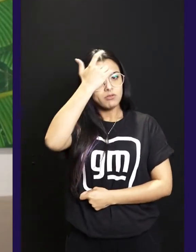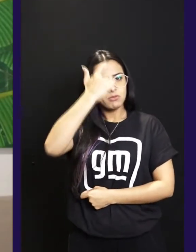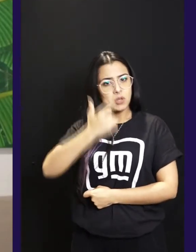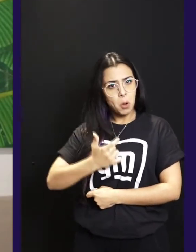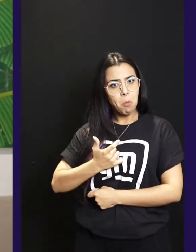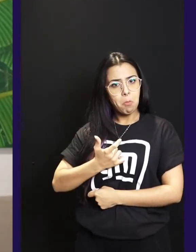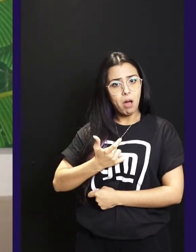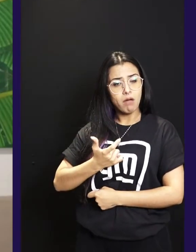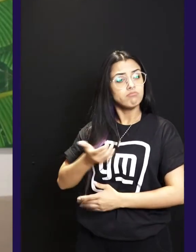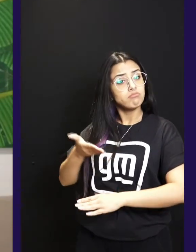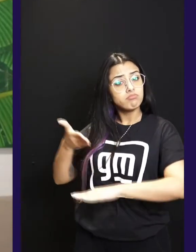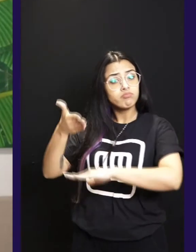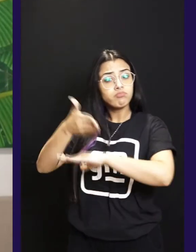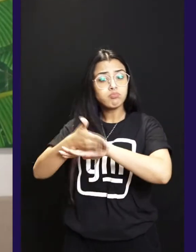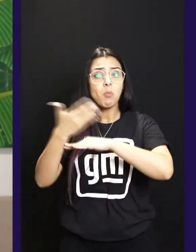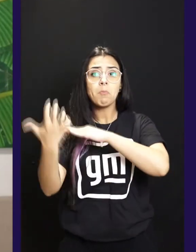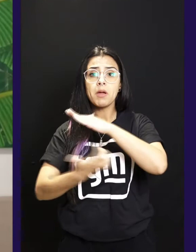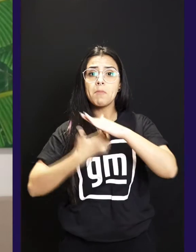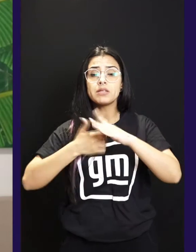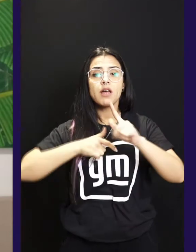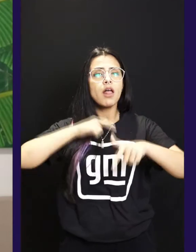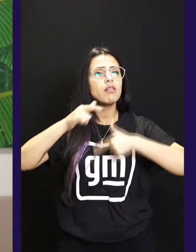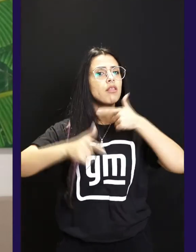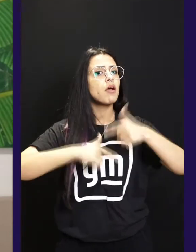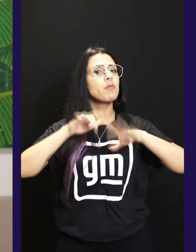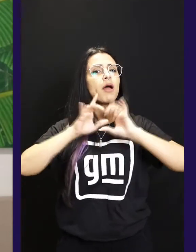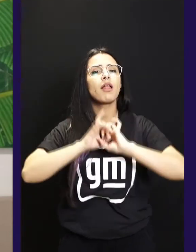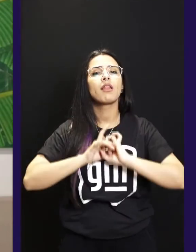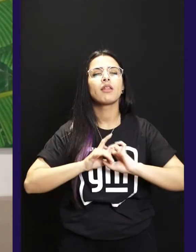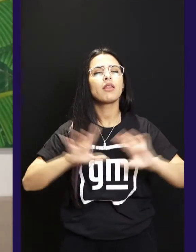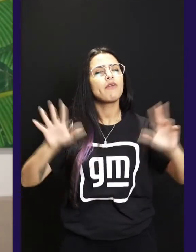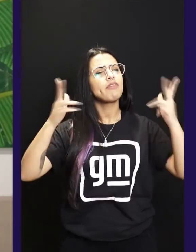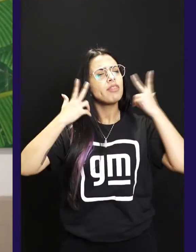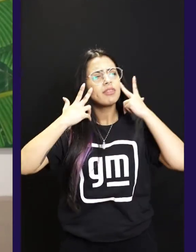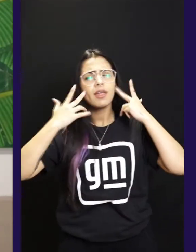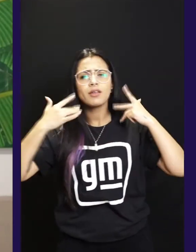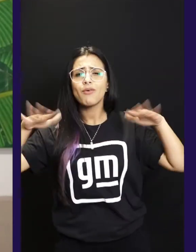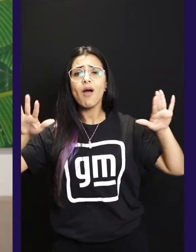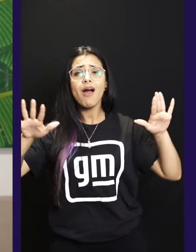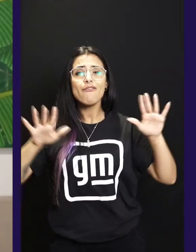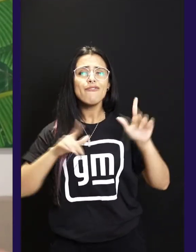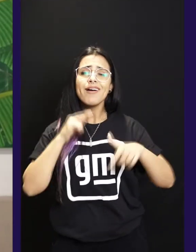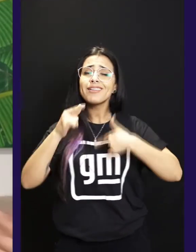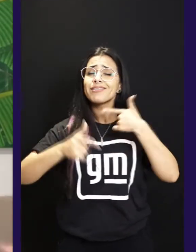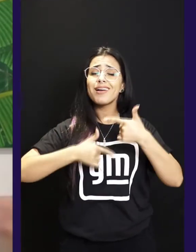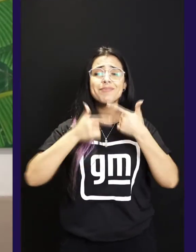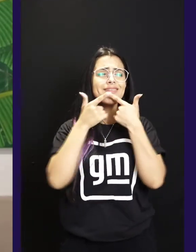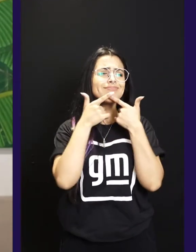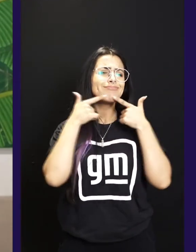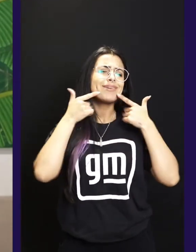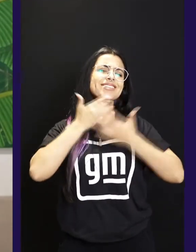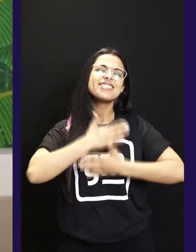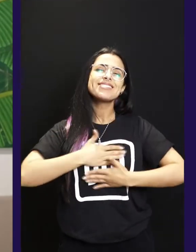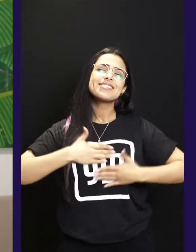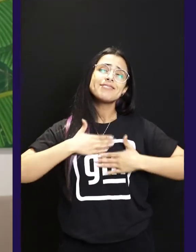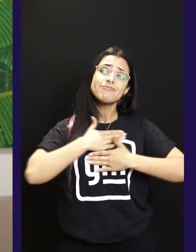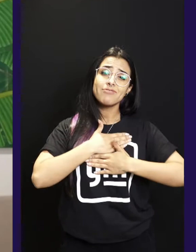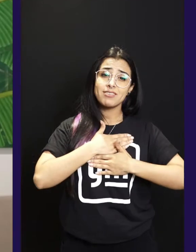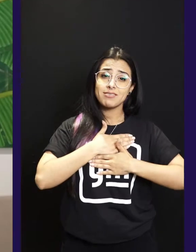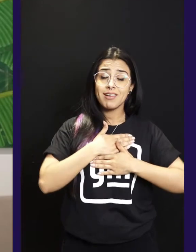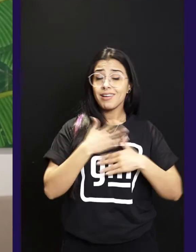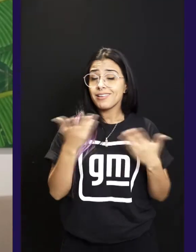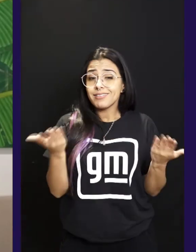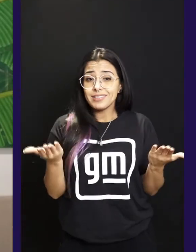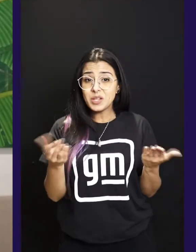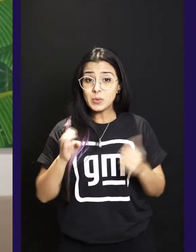engajar naturalmente mais nas suas tarefas. Ela vai trabalhar com um sorriso no rosto, né? E se ela vai trabalhar com um sorriso no rosto, é natural que ela